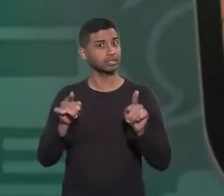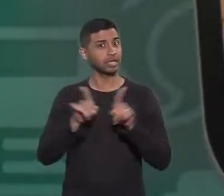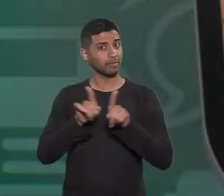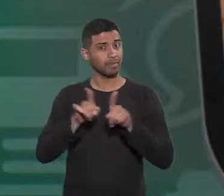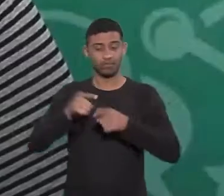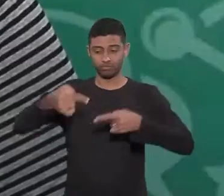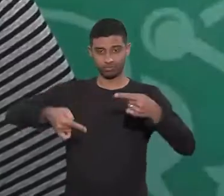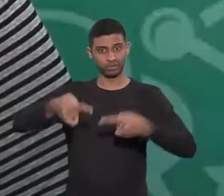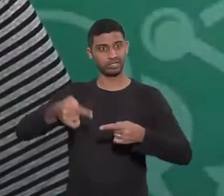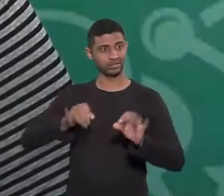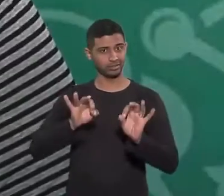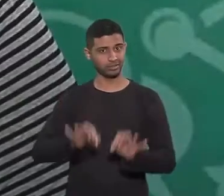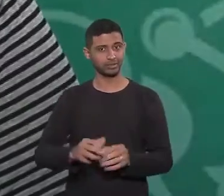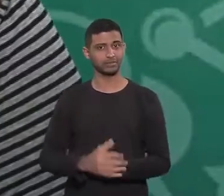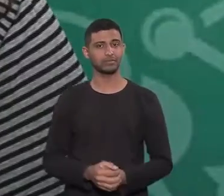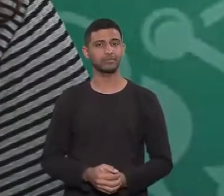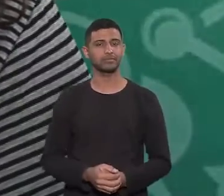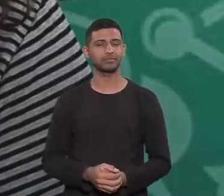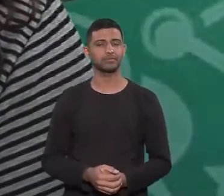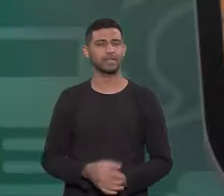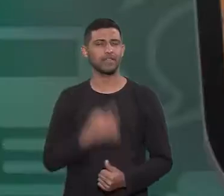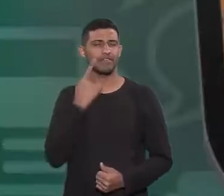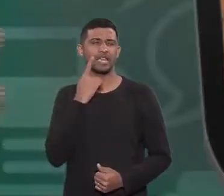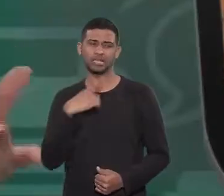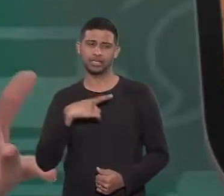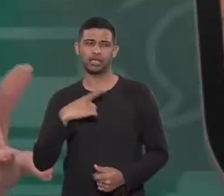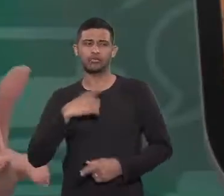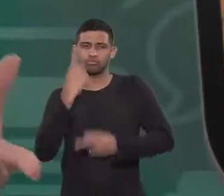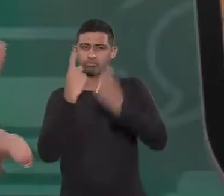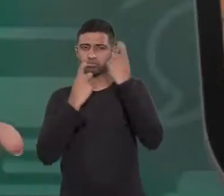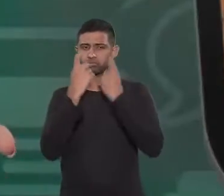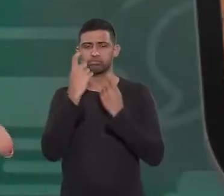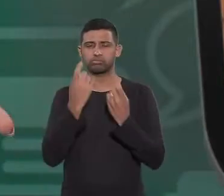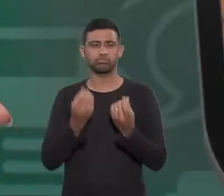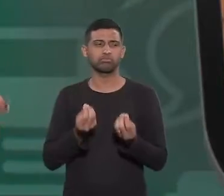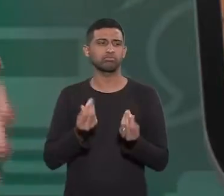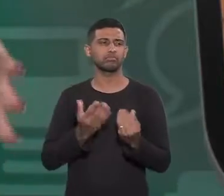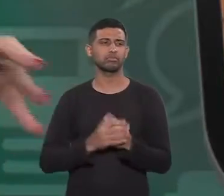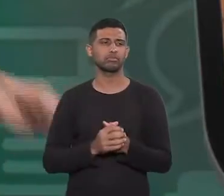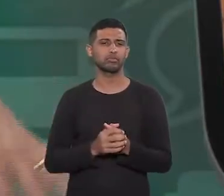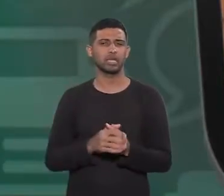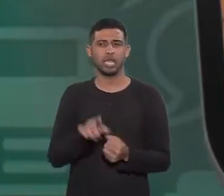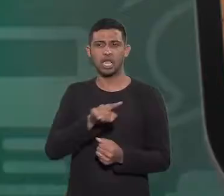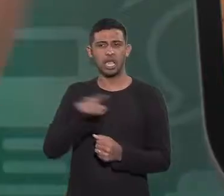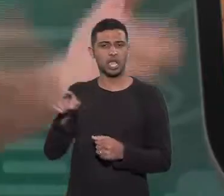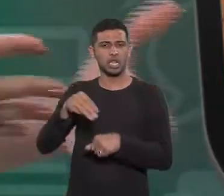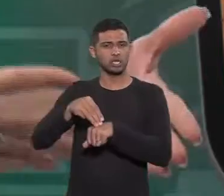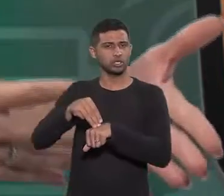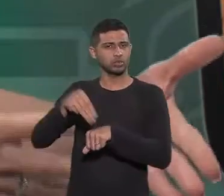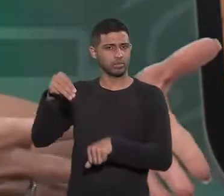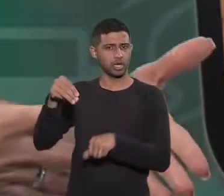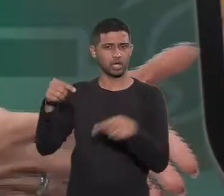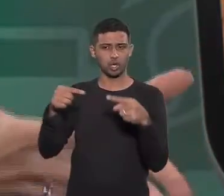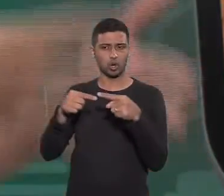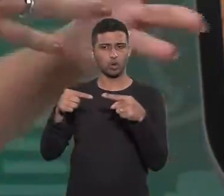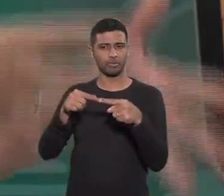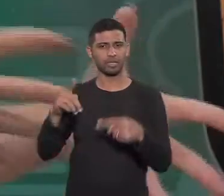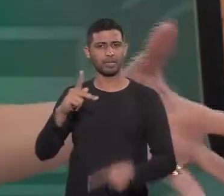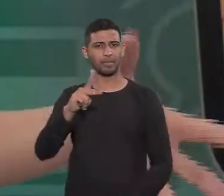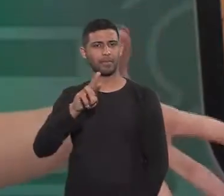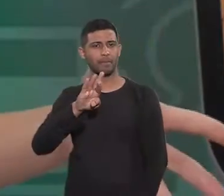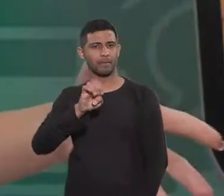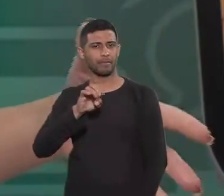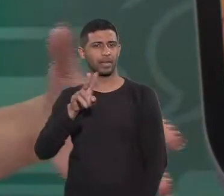uma consciência política também, né? Essa é uma preocupação dos mestres